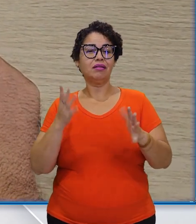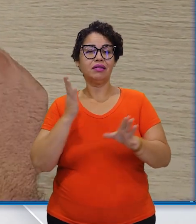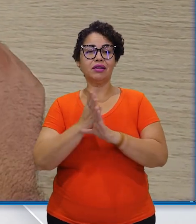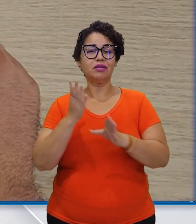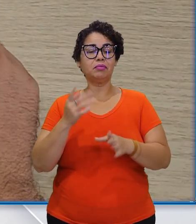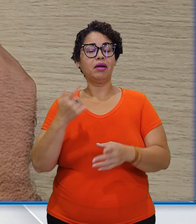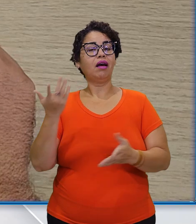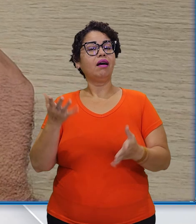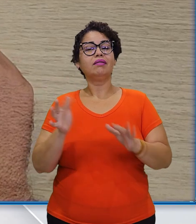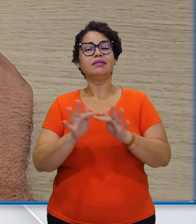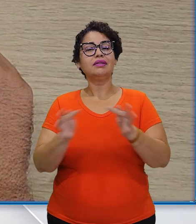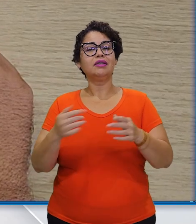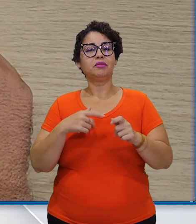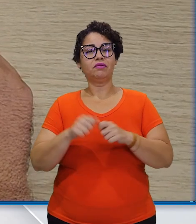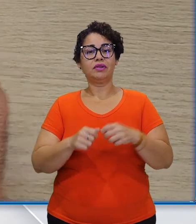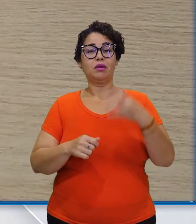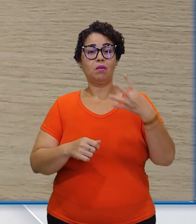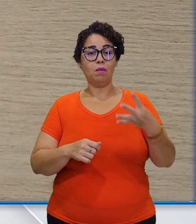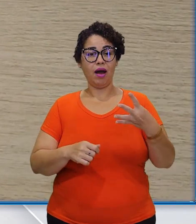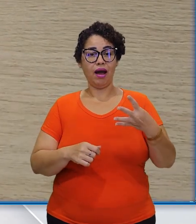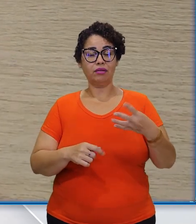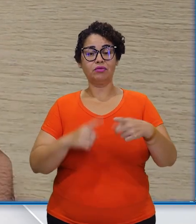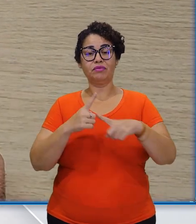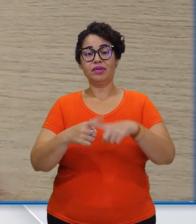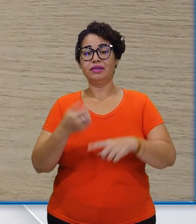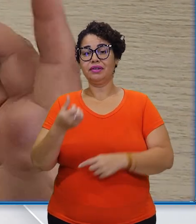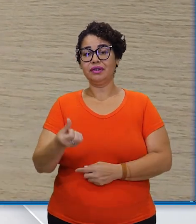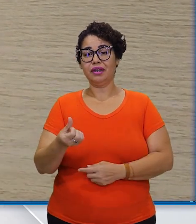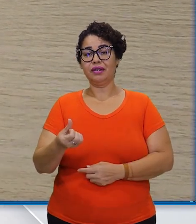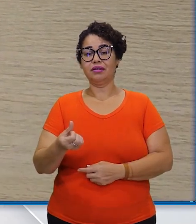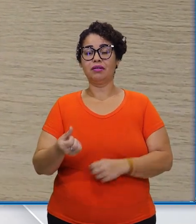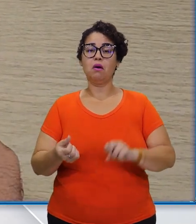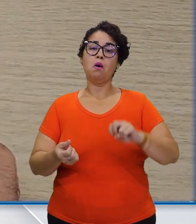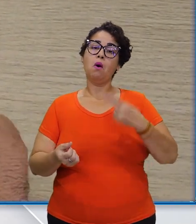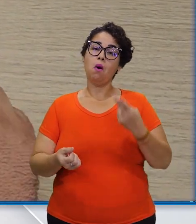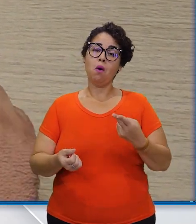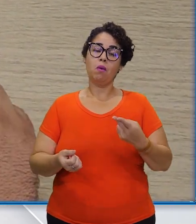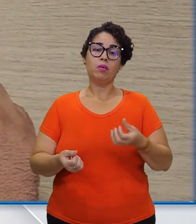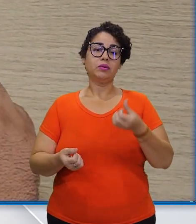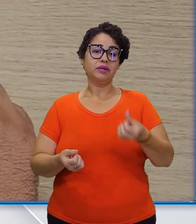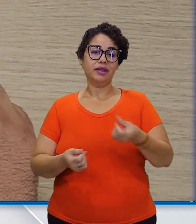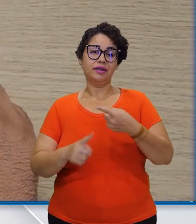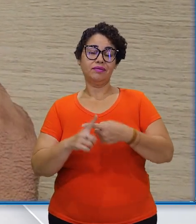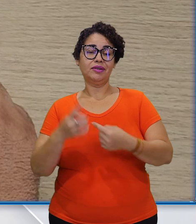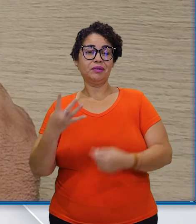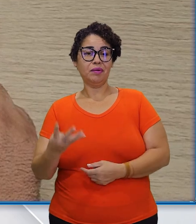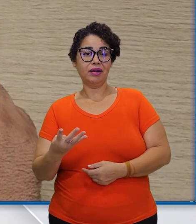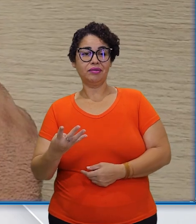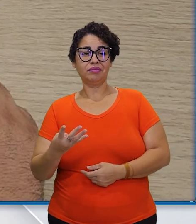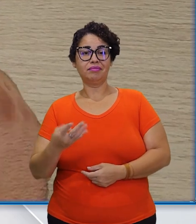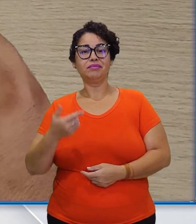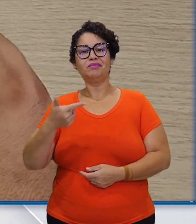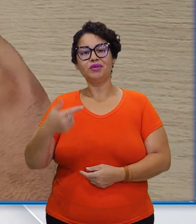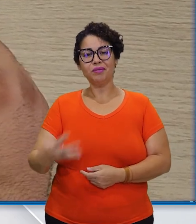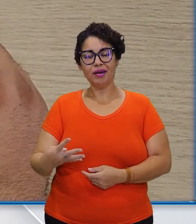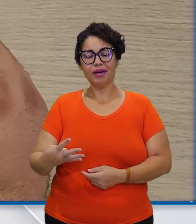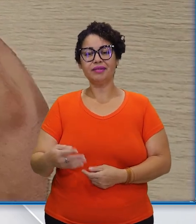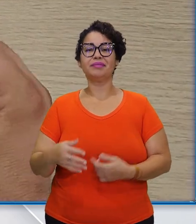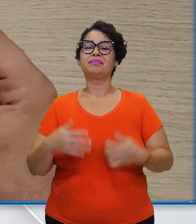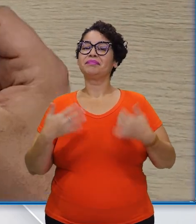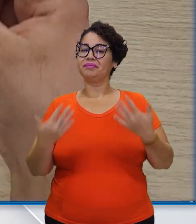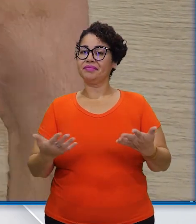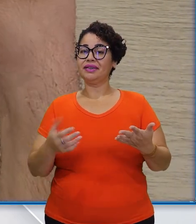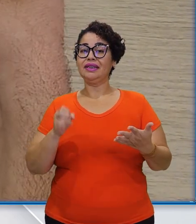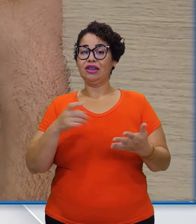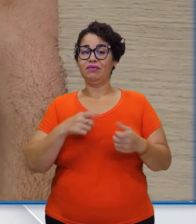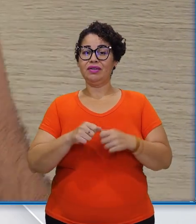são, bastava eu fazer então 4 vezes 6 ou 6 vezes 4. Portanto,